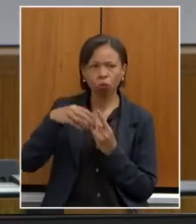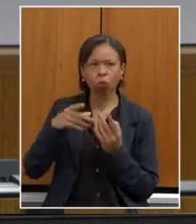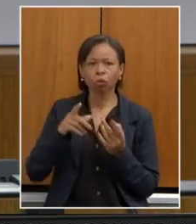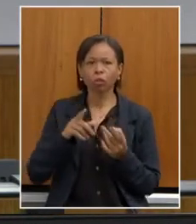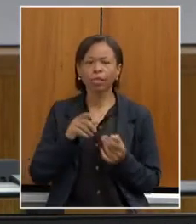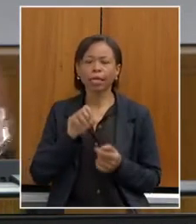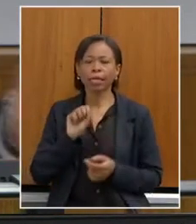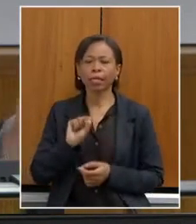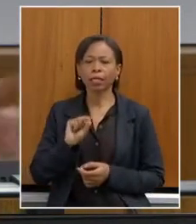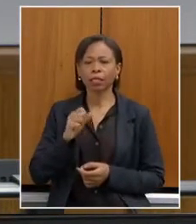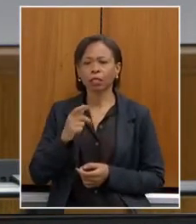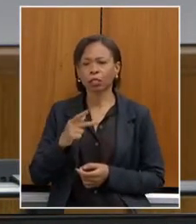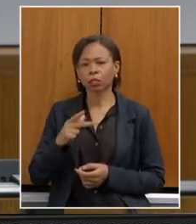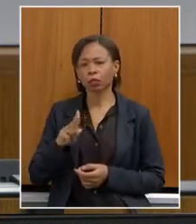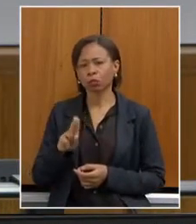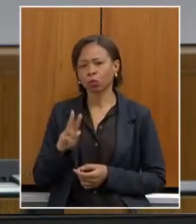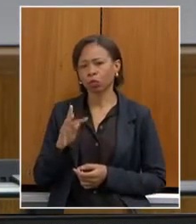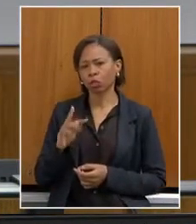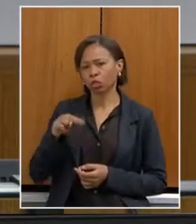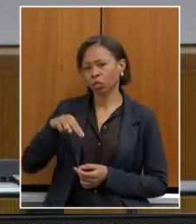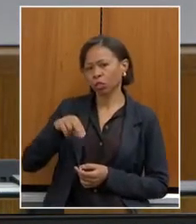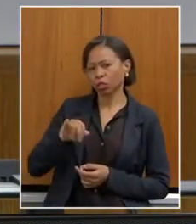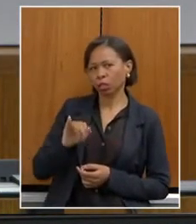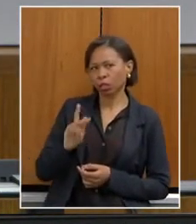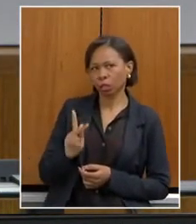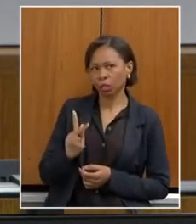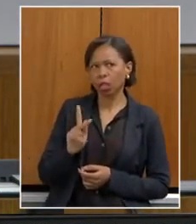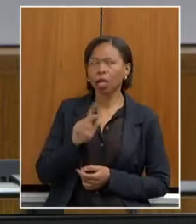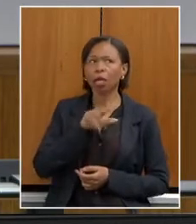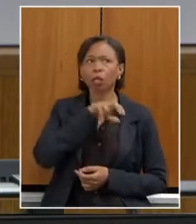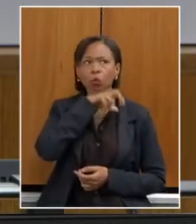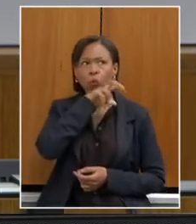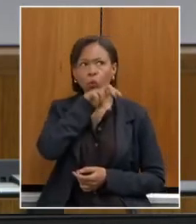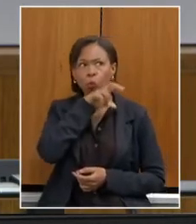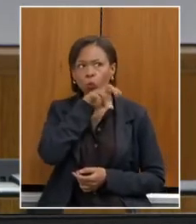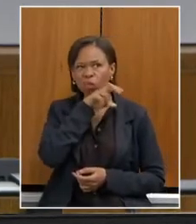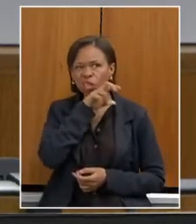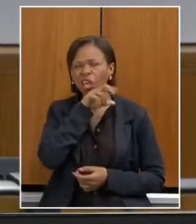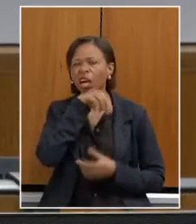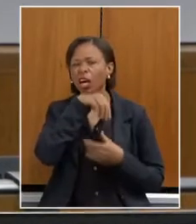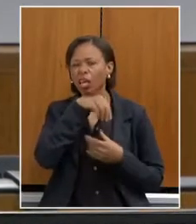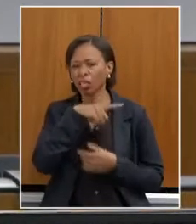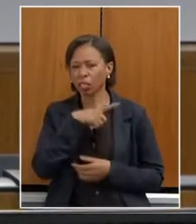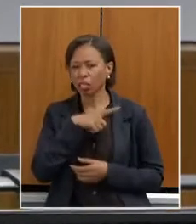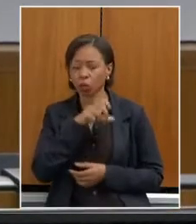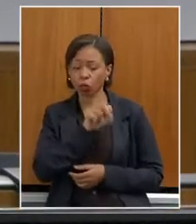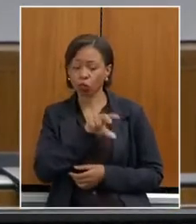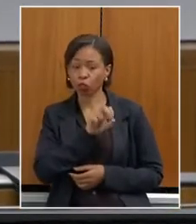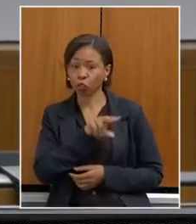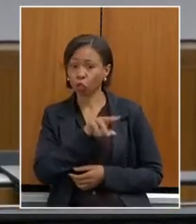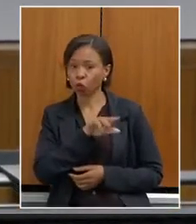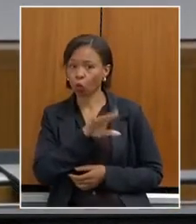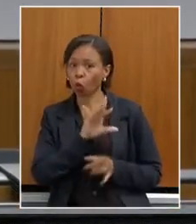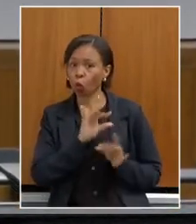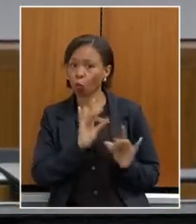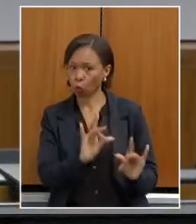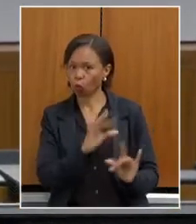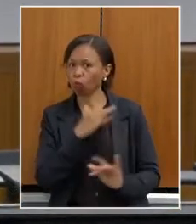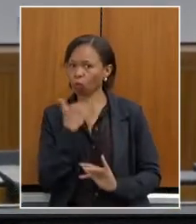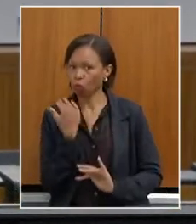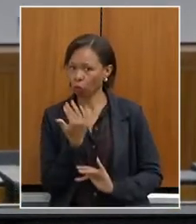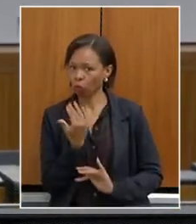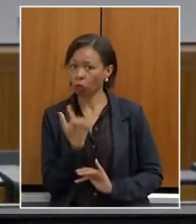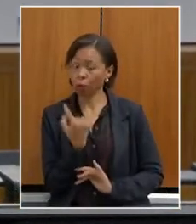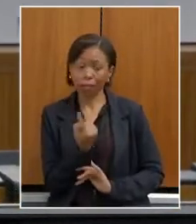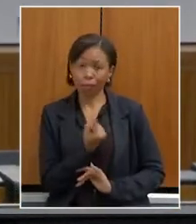o vírus morto que é o da Butantan nós não temos tecnologia para produzi-lo então a nossa expectativa